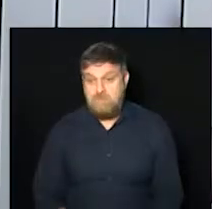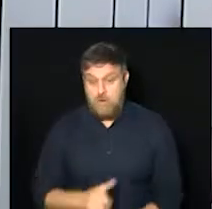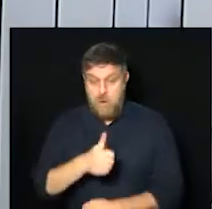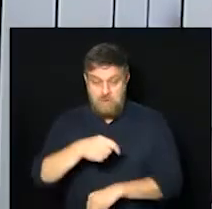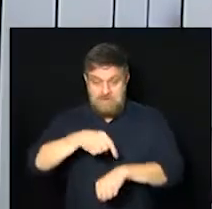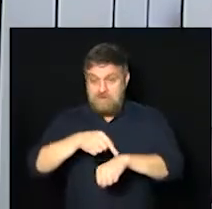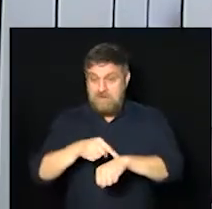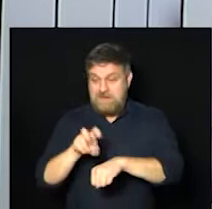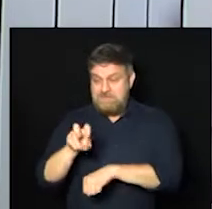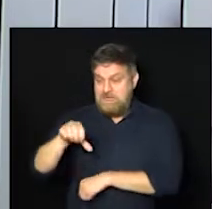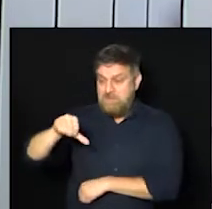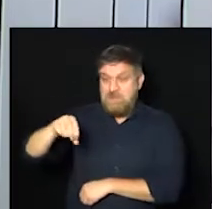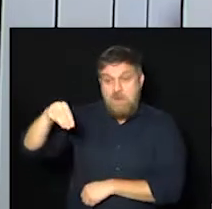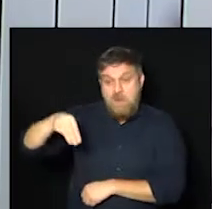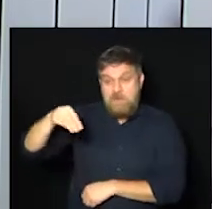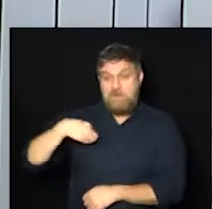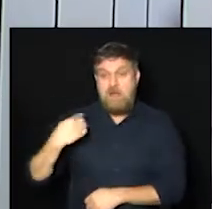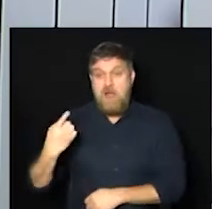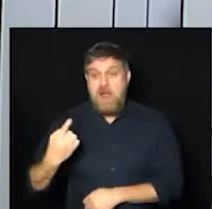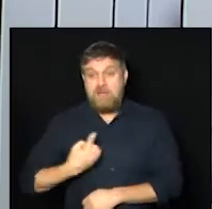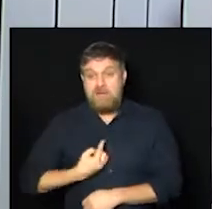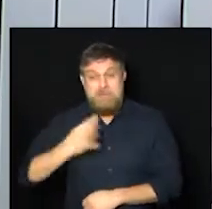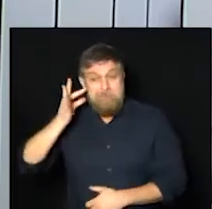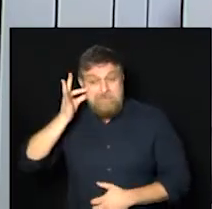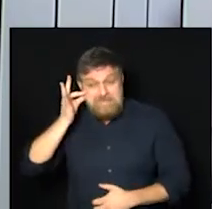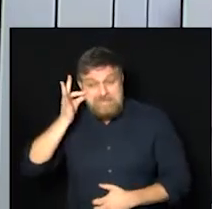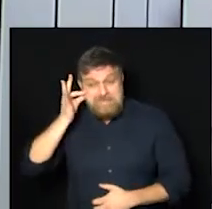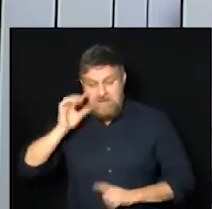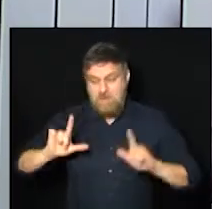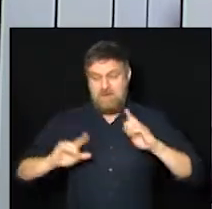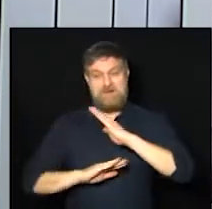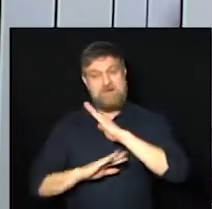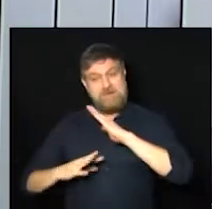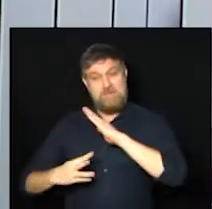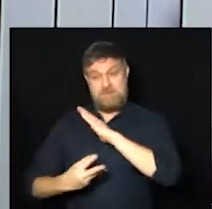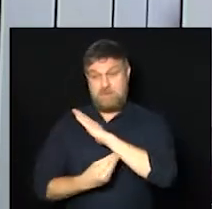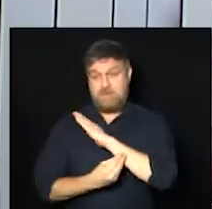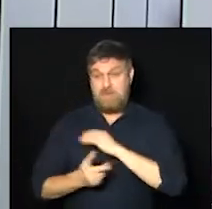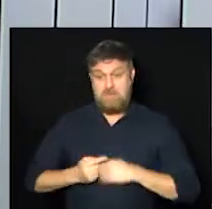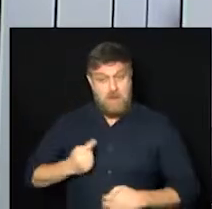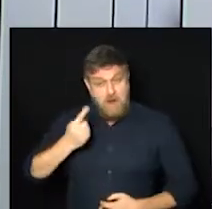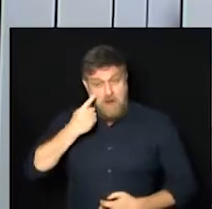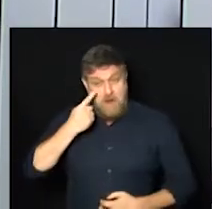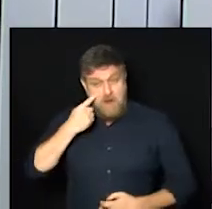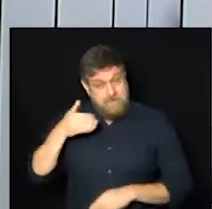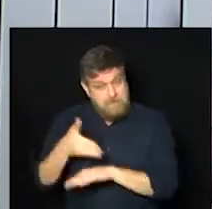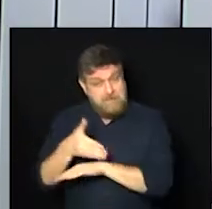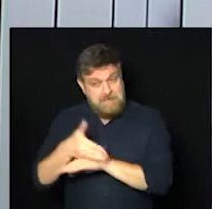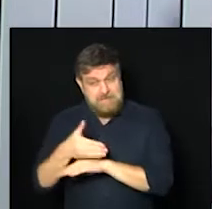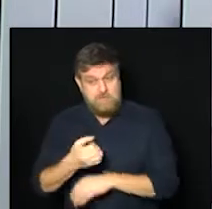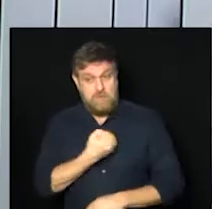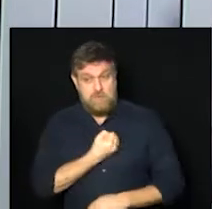Horas e 59 minutos, nós estamos ao vivo aqui no Câmara Total. Continue participando, hein?